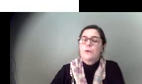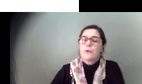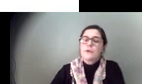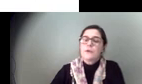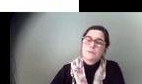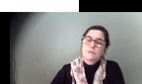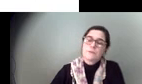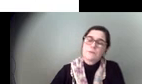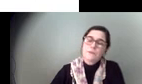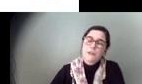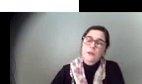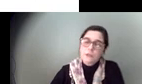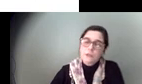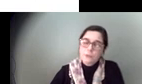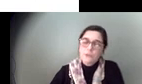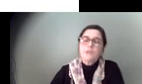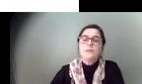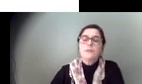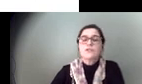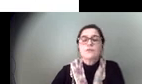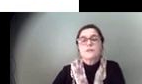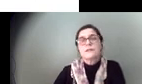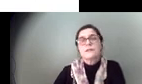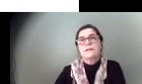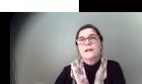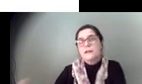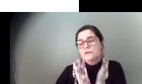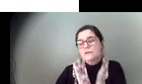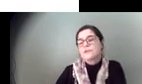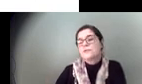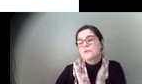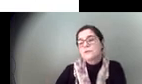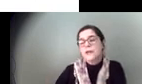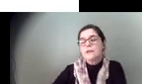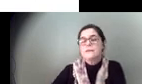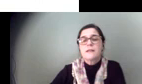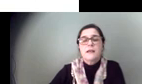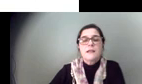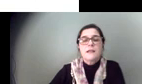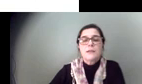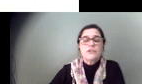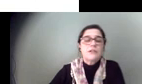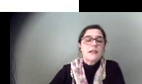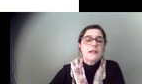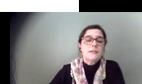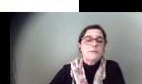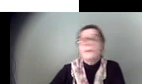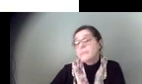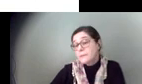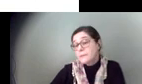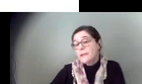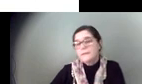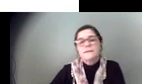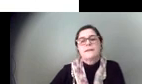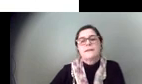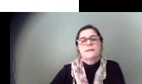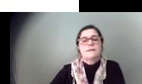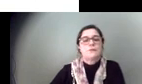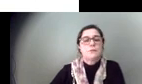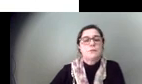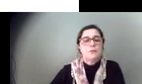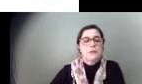elementos que possam vir a contribuir para a gente conseguir sanar as nossas dificuldades e, a partir daí, também